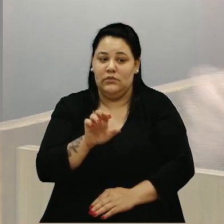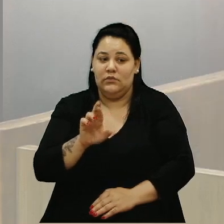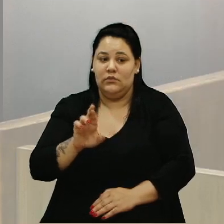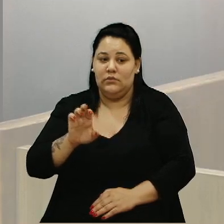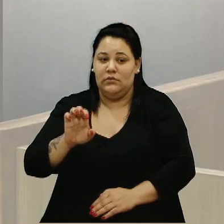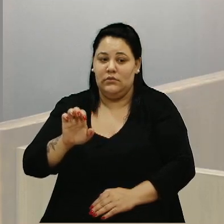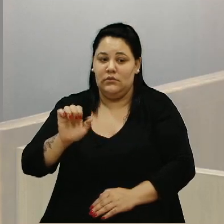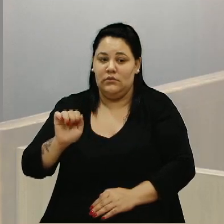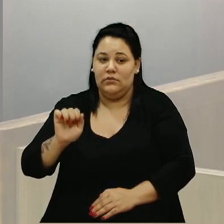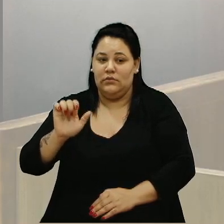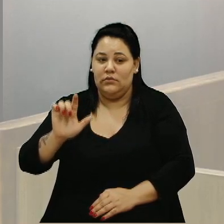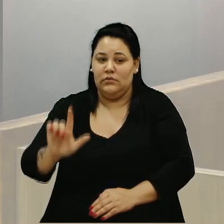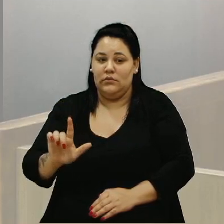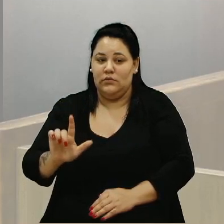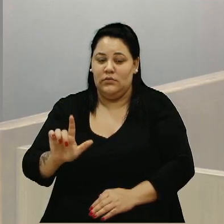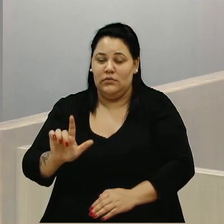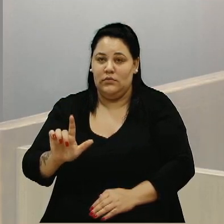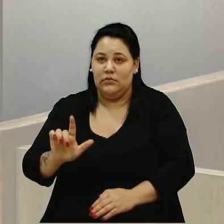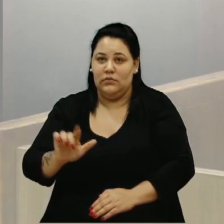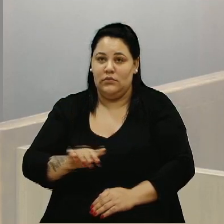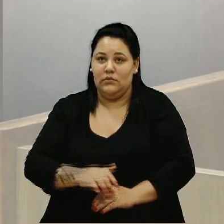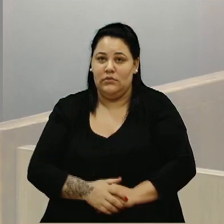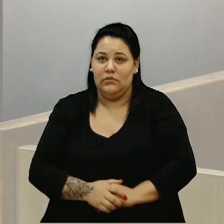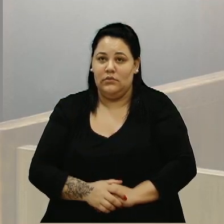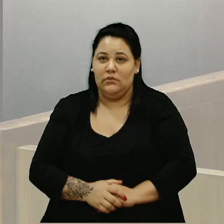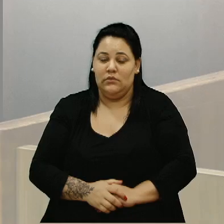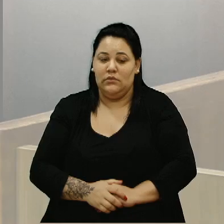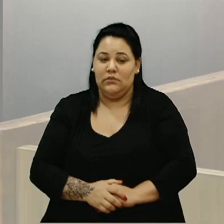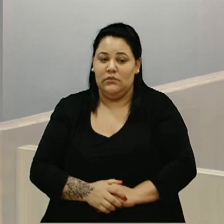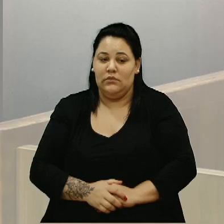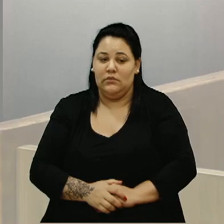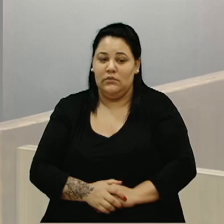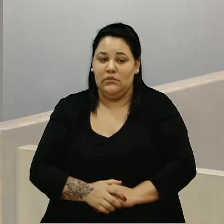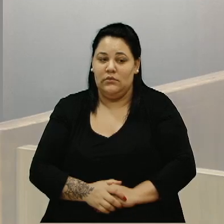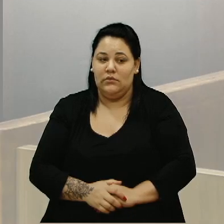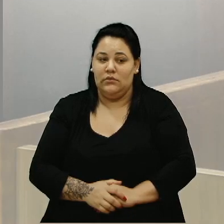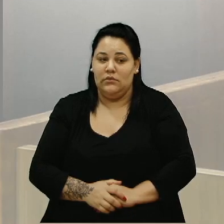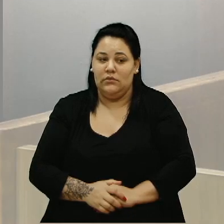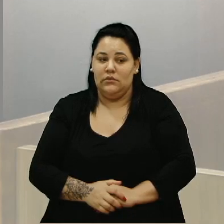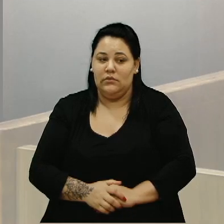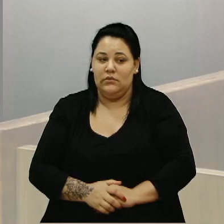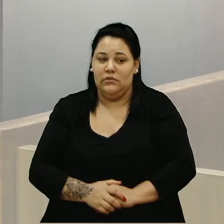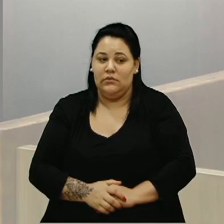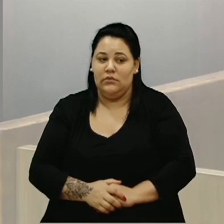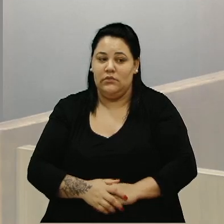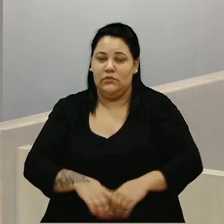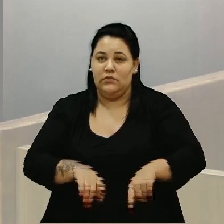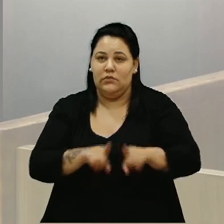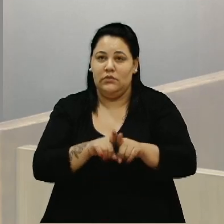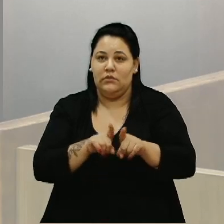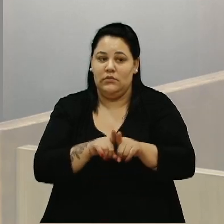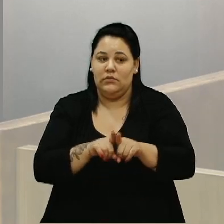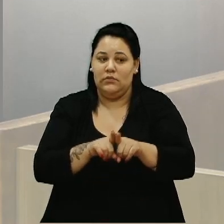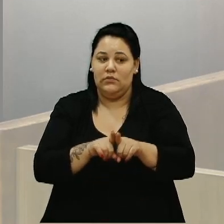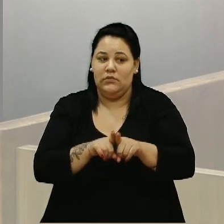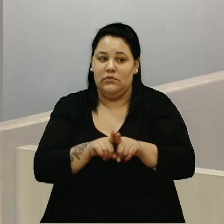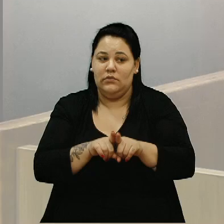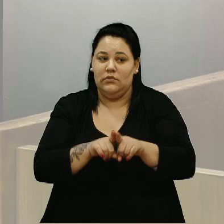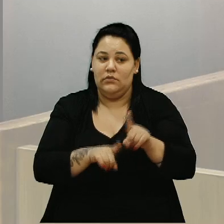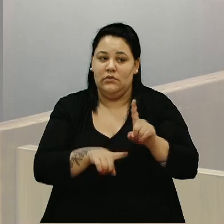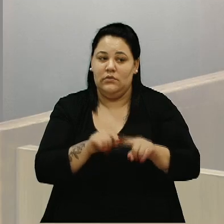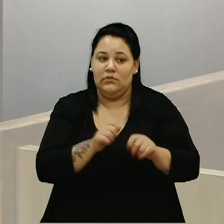não caiu, pessoal. Veja, uma ponte construída com material, construída de